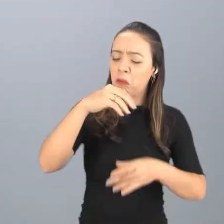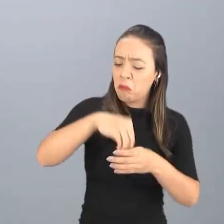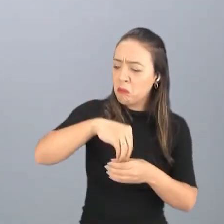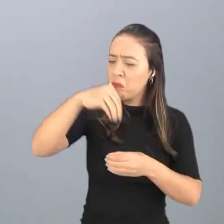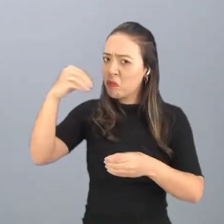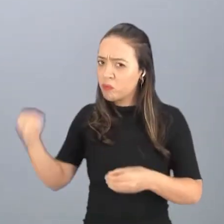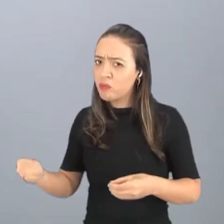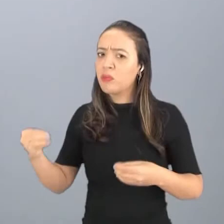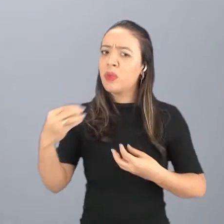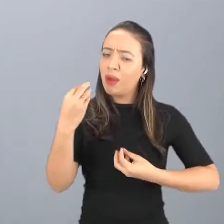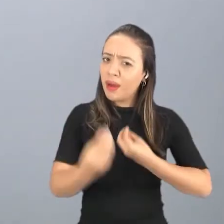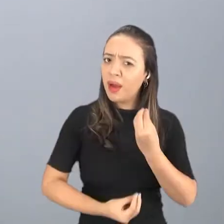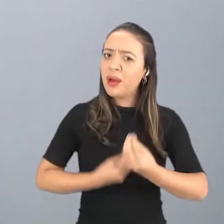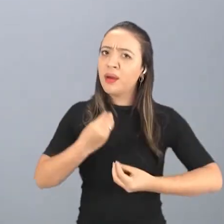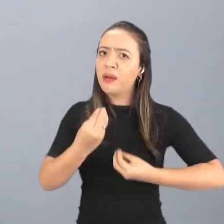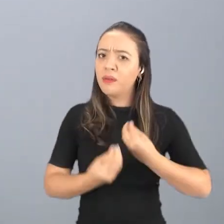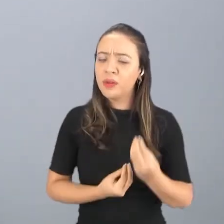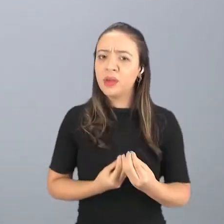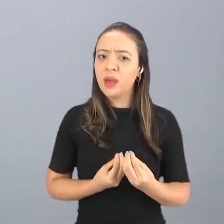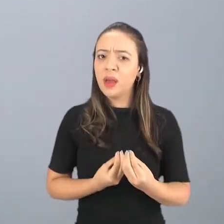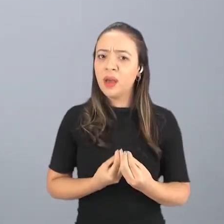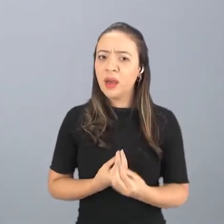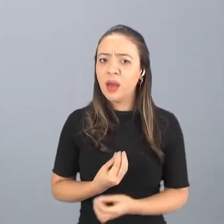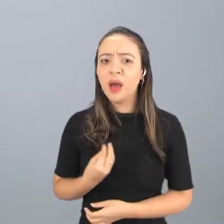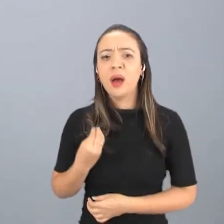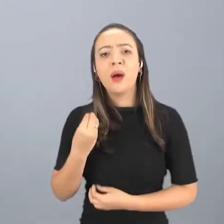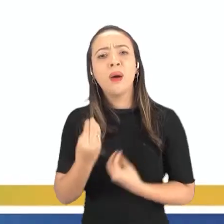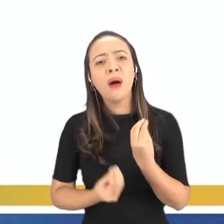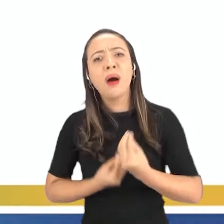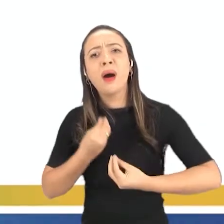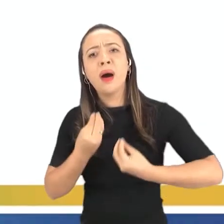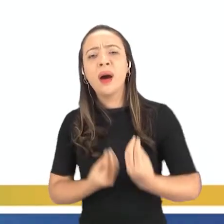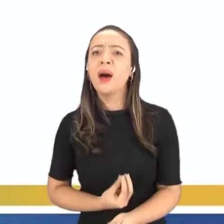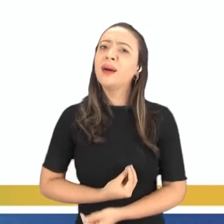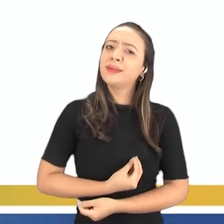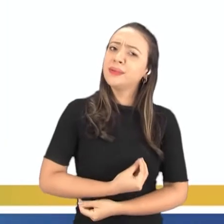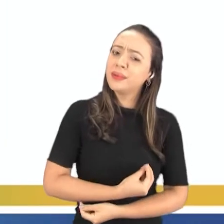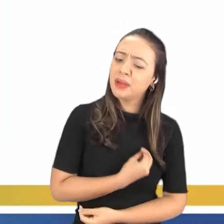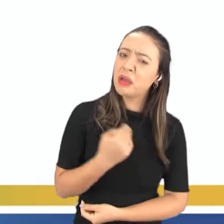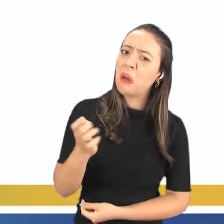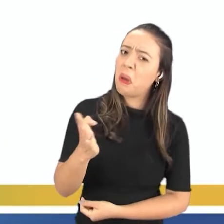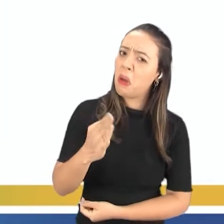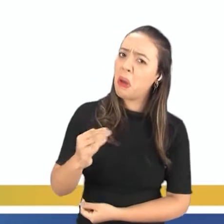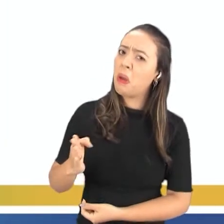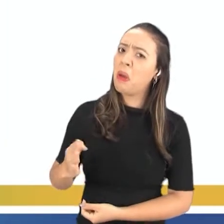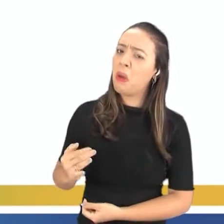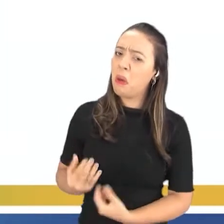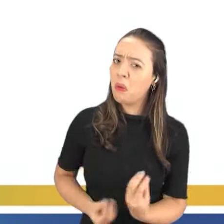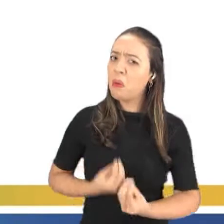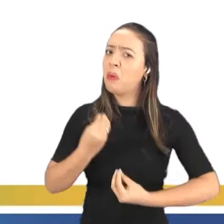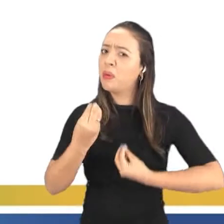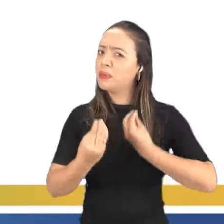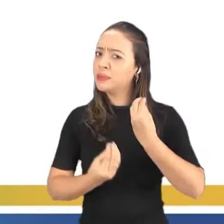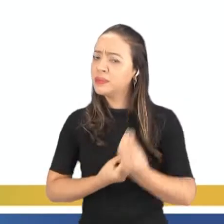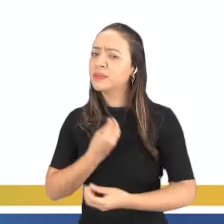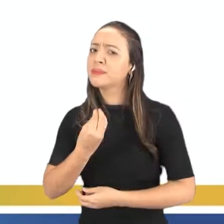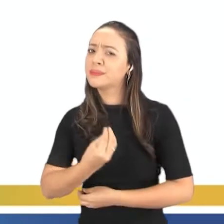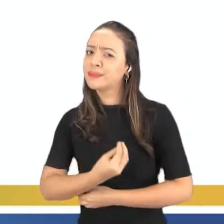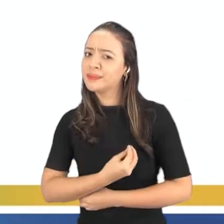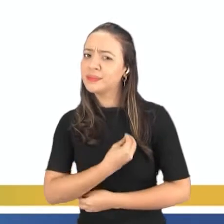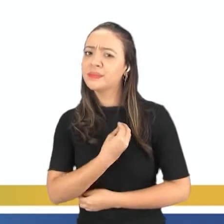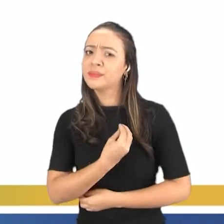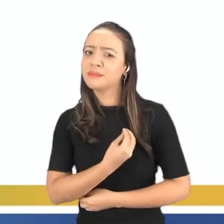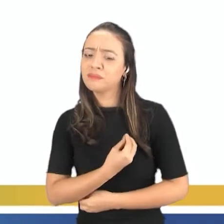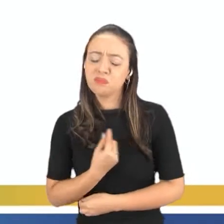vivo viver fora d'água fria? Como poderei viver? Como